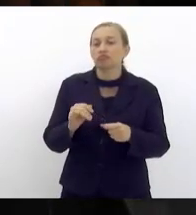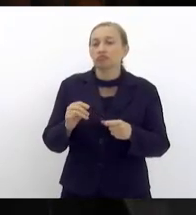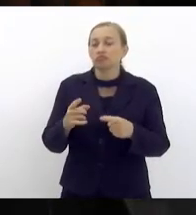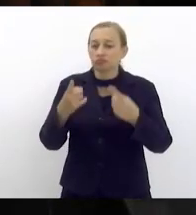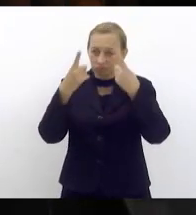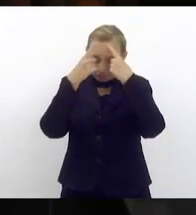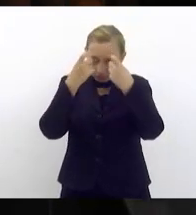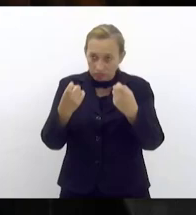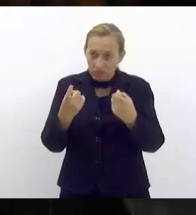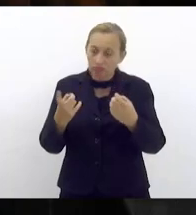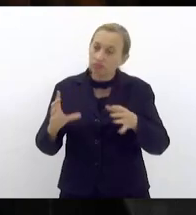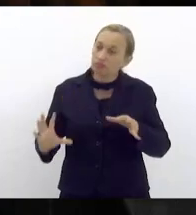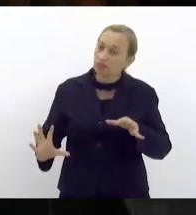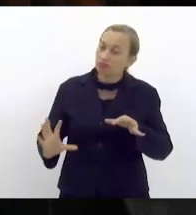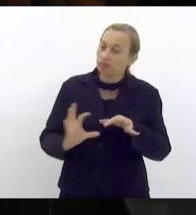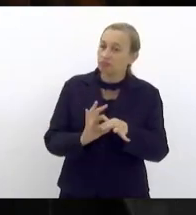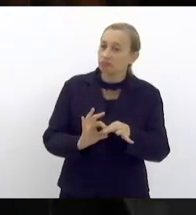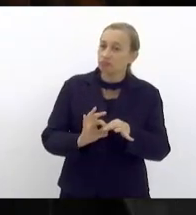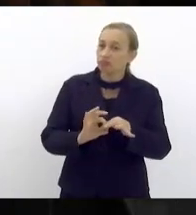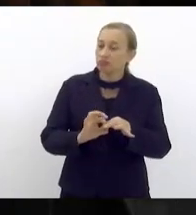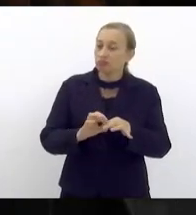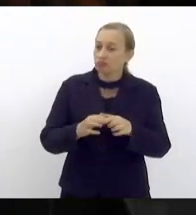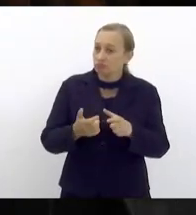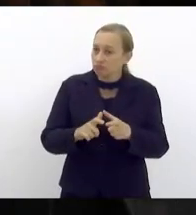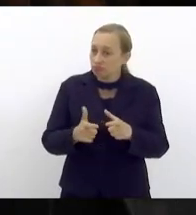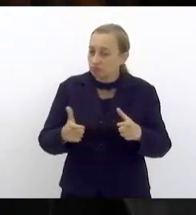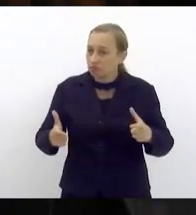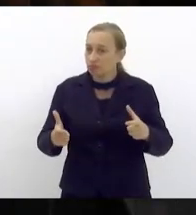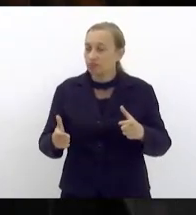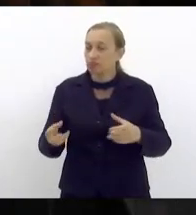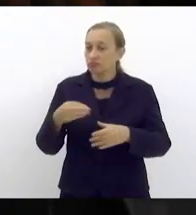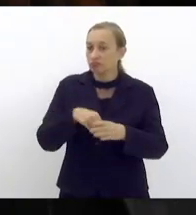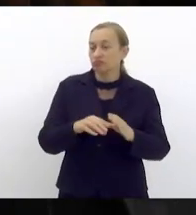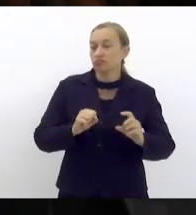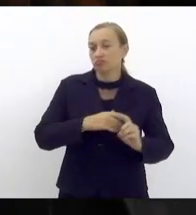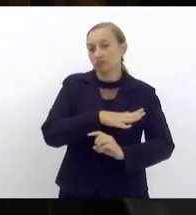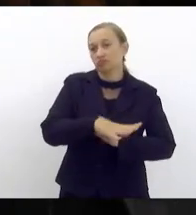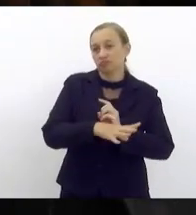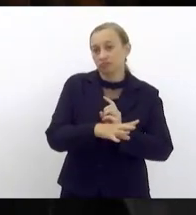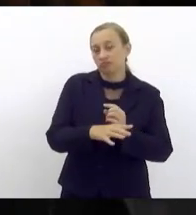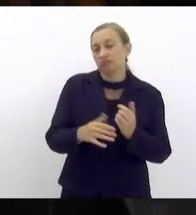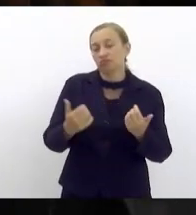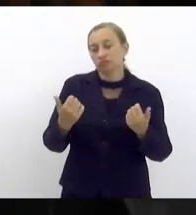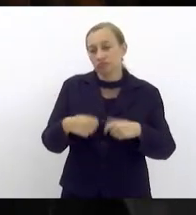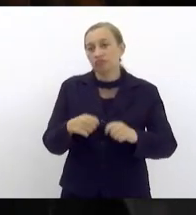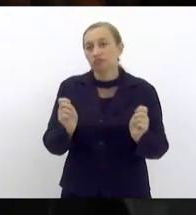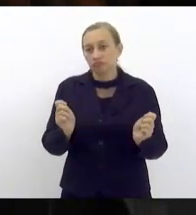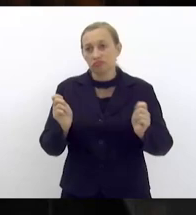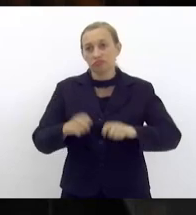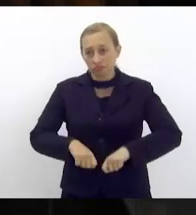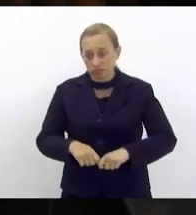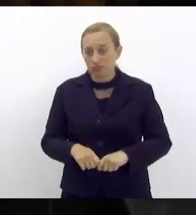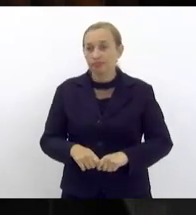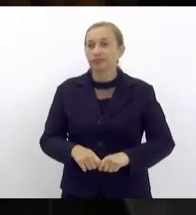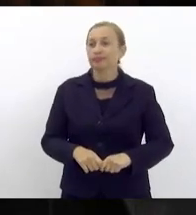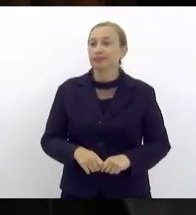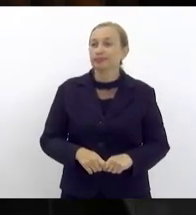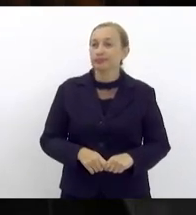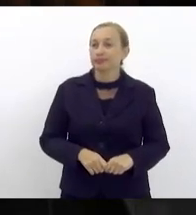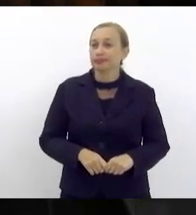a uma dinâmica mais Ampla que tá acontecendo na sociedade e que a gente tem que ser capaz de